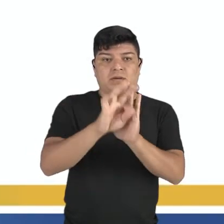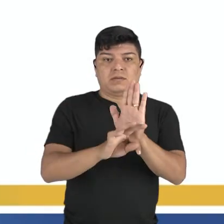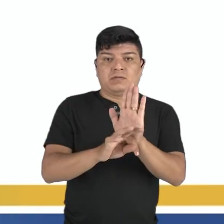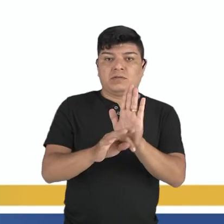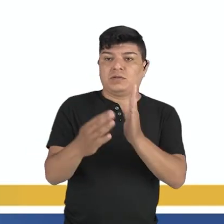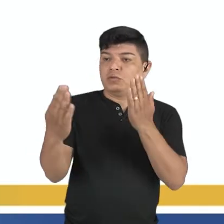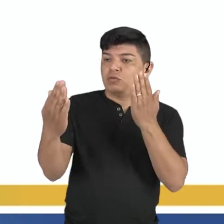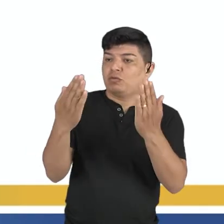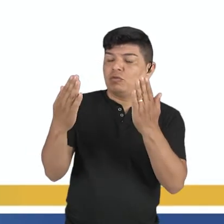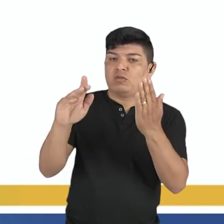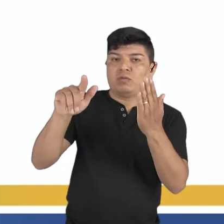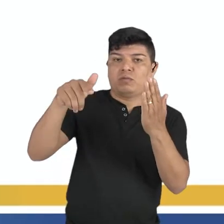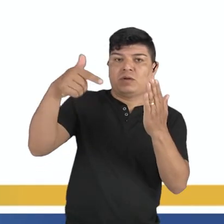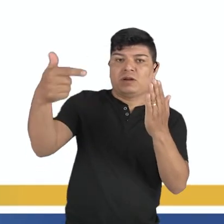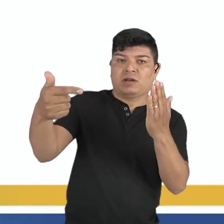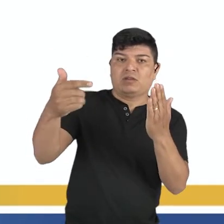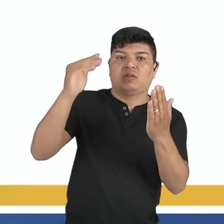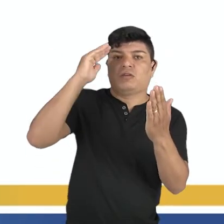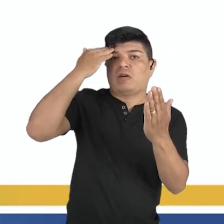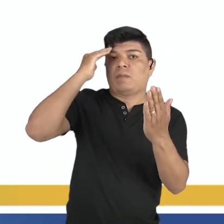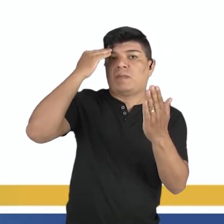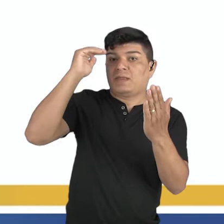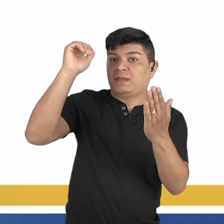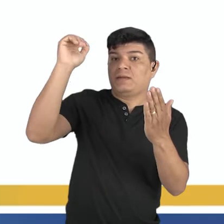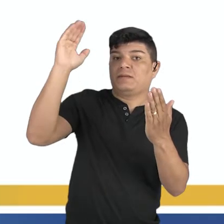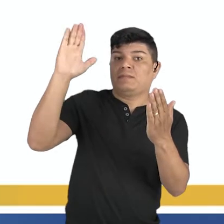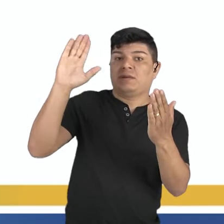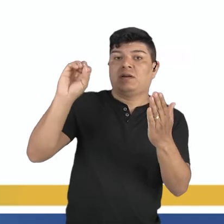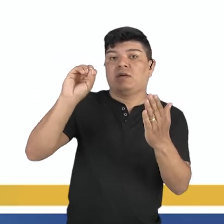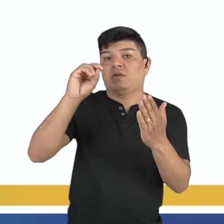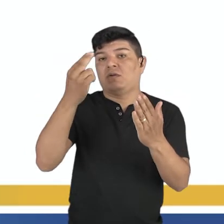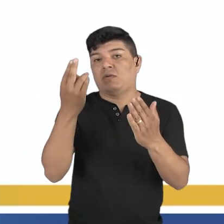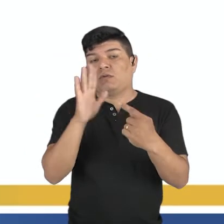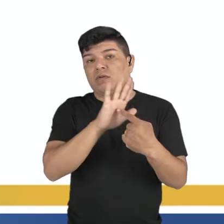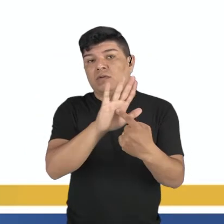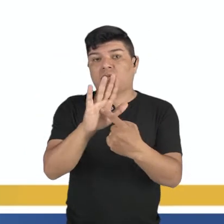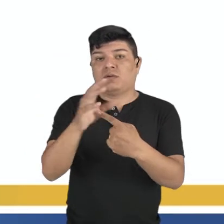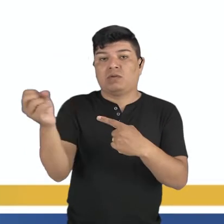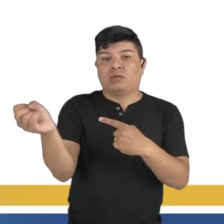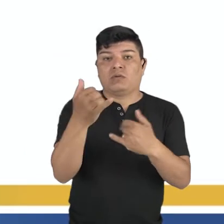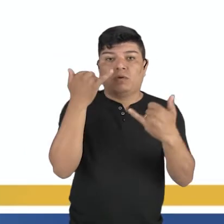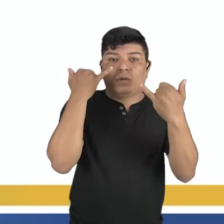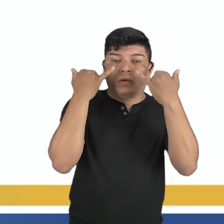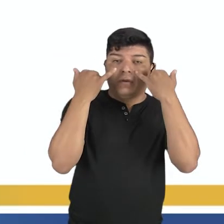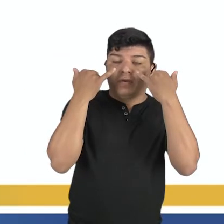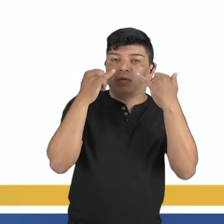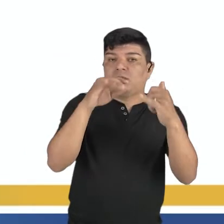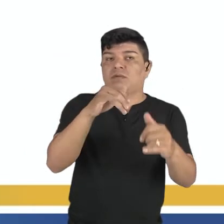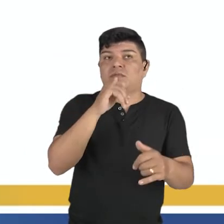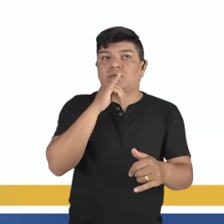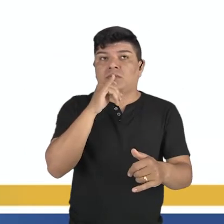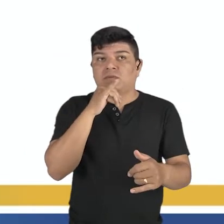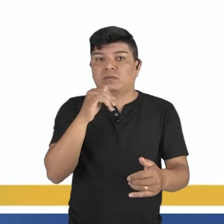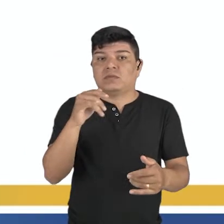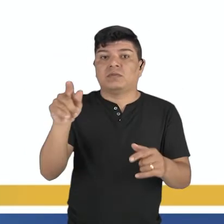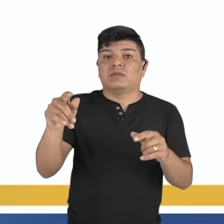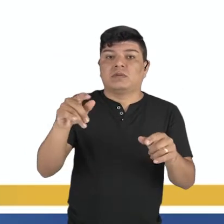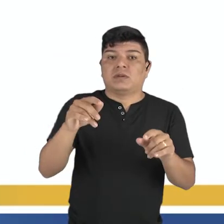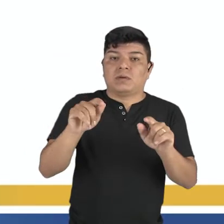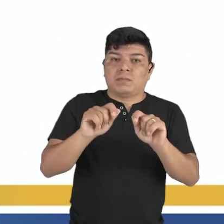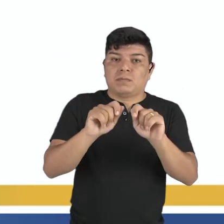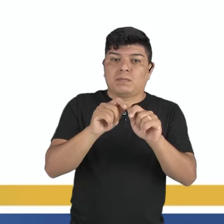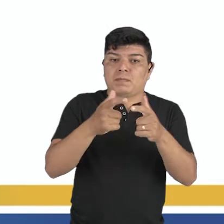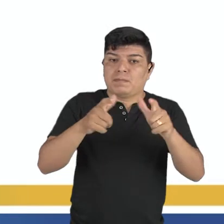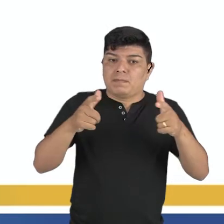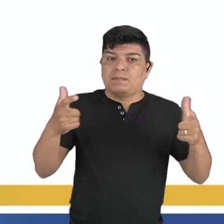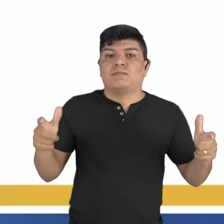para torná-lo mais compreensível ou apresentar um novo enfoque. Em uma paráfrase, é possível ampliar ou